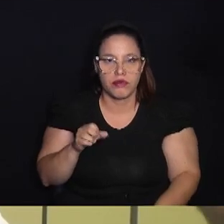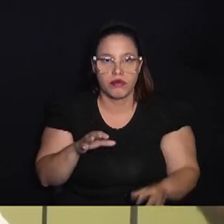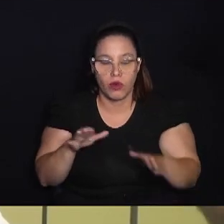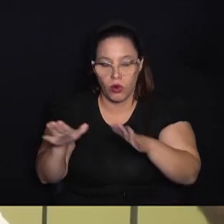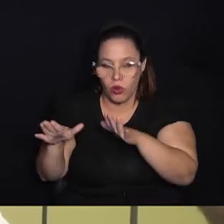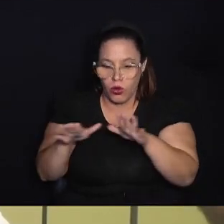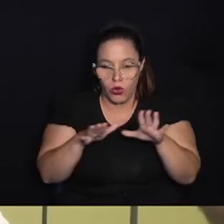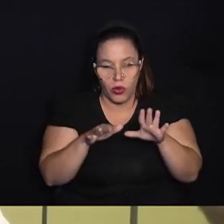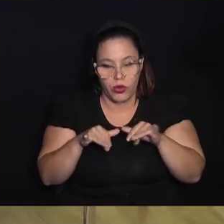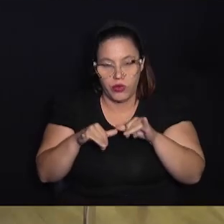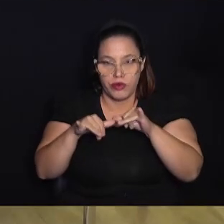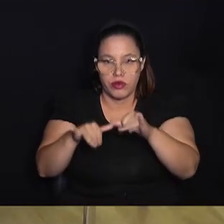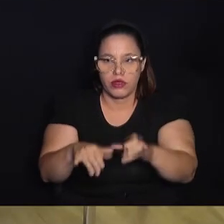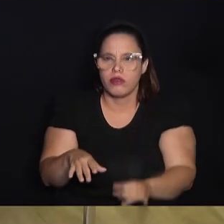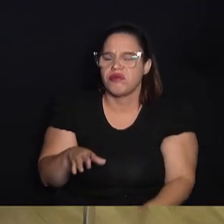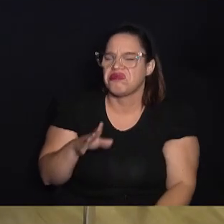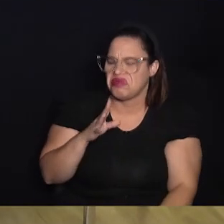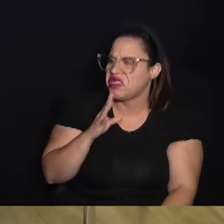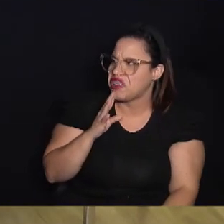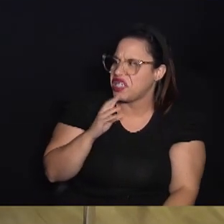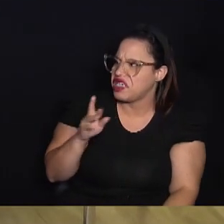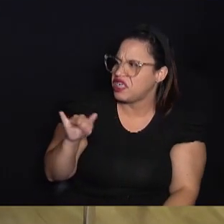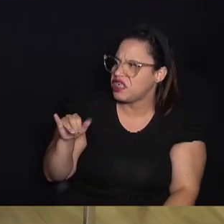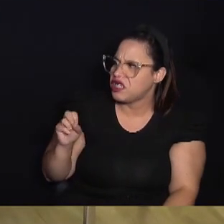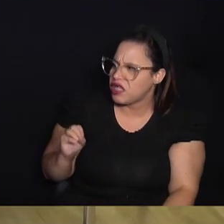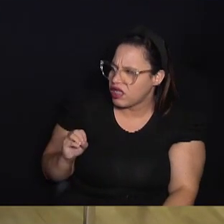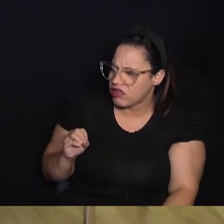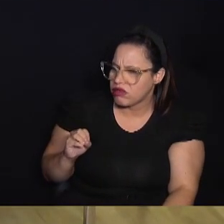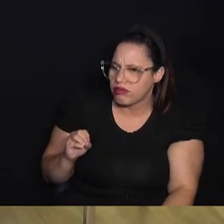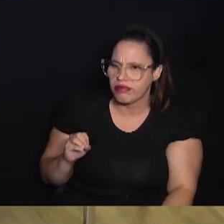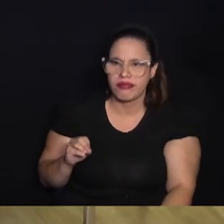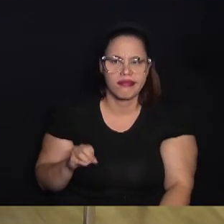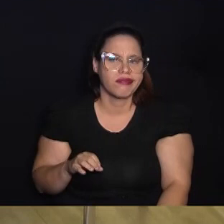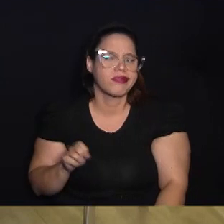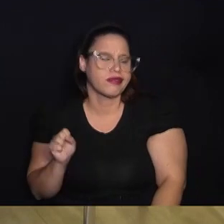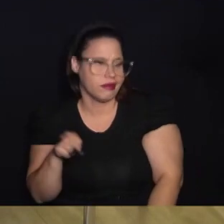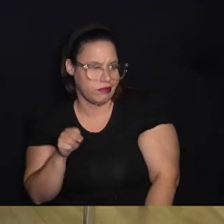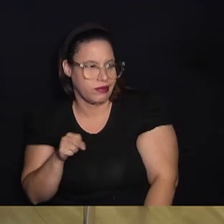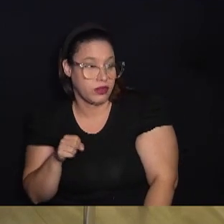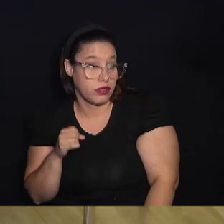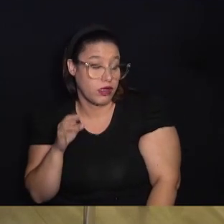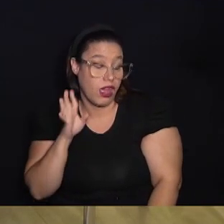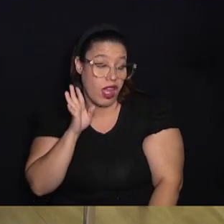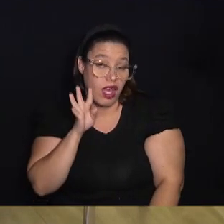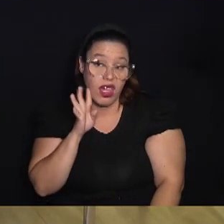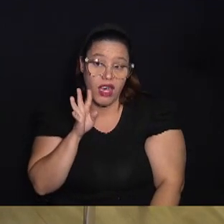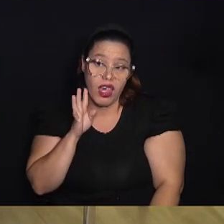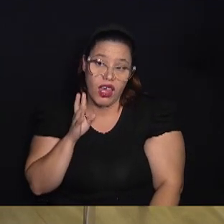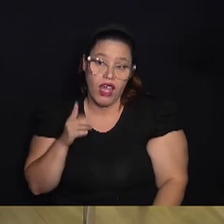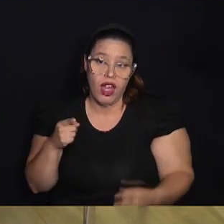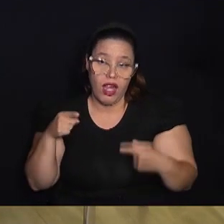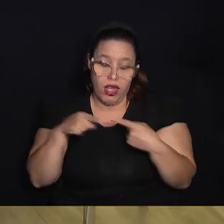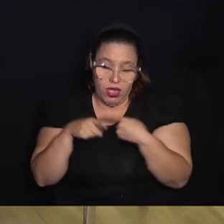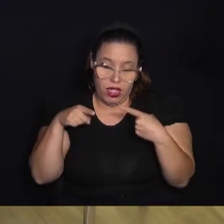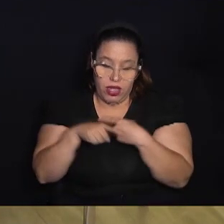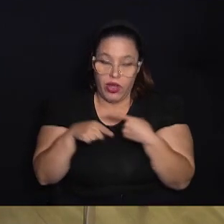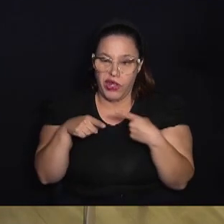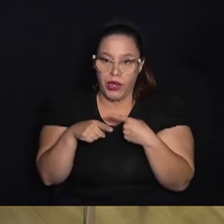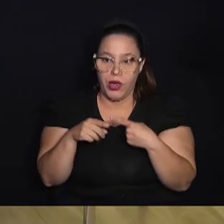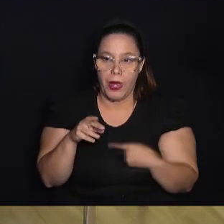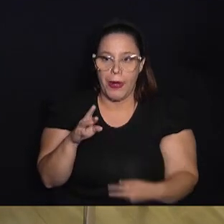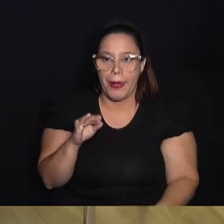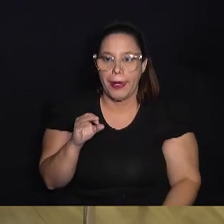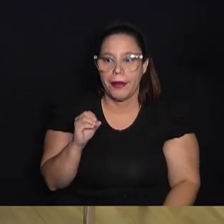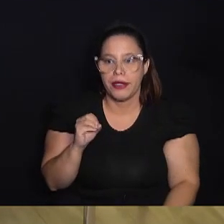espaço você sabia dessa aí Tiago essa sabia o que eu acho interessante né a contradição principalmente com no no beco do